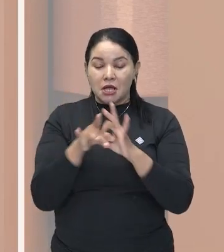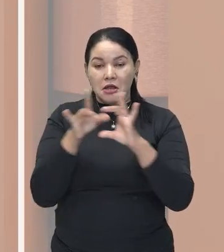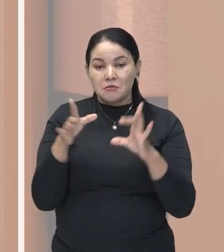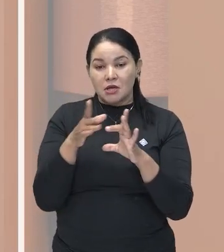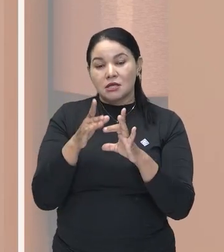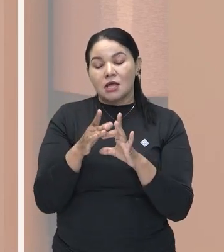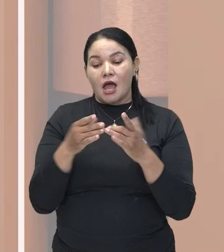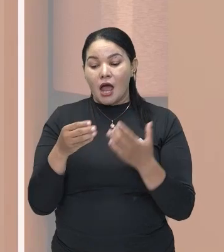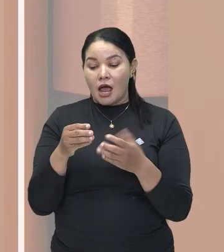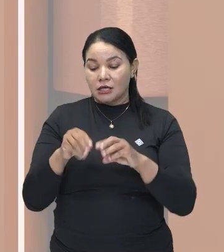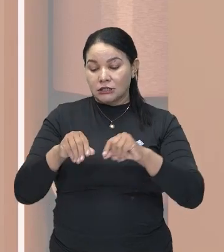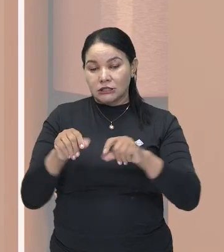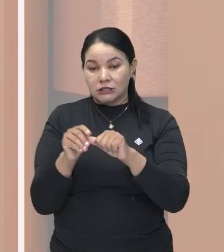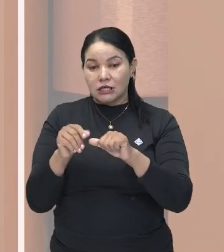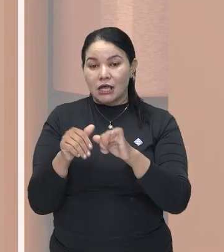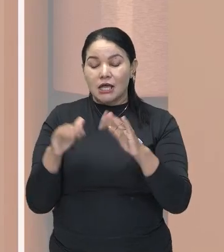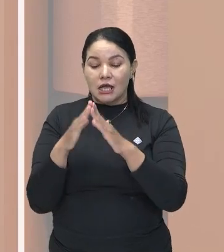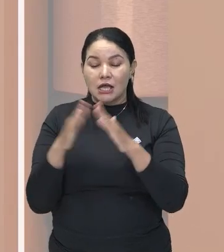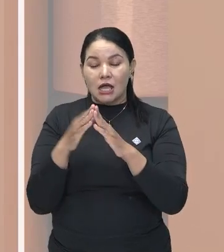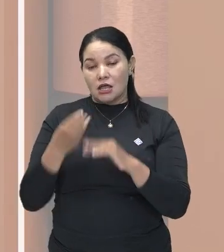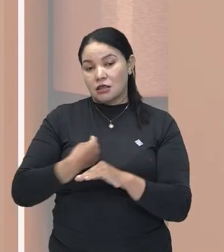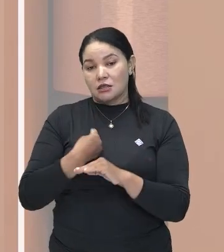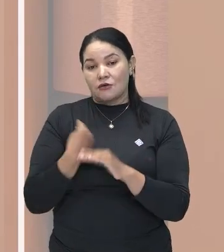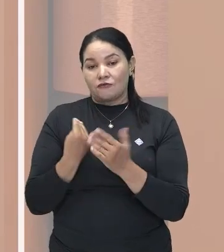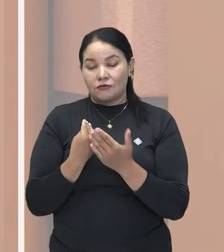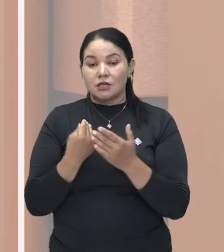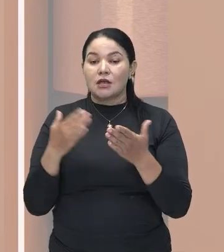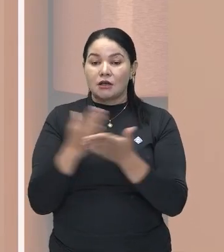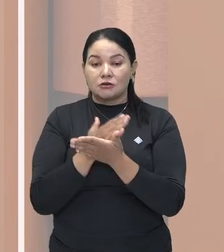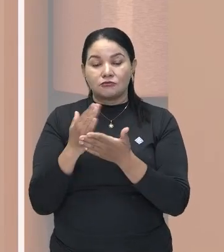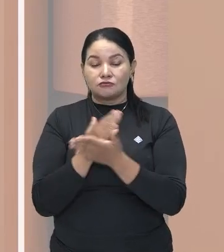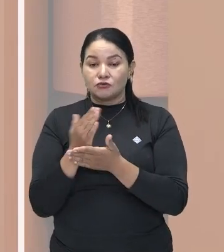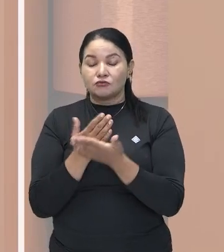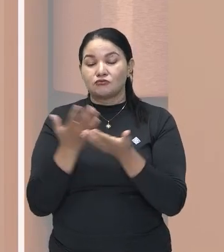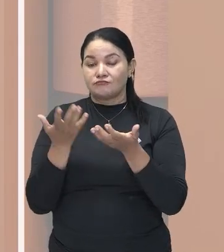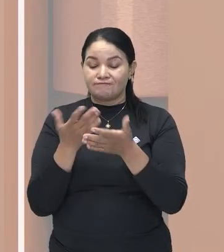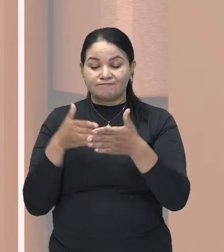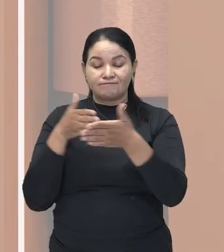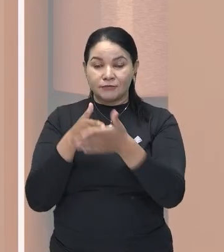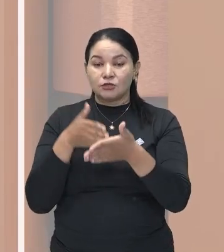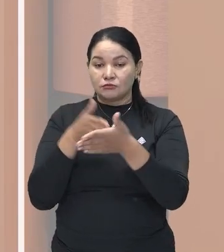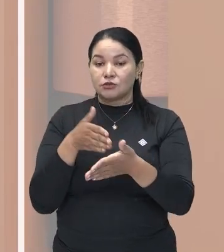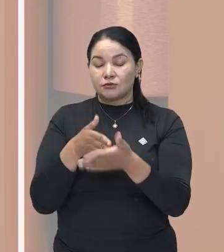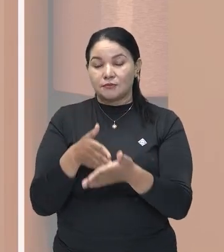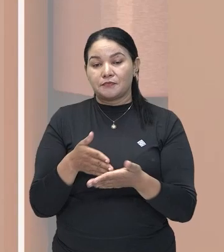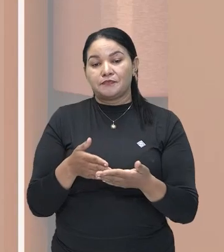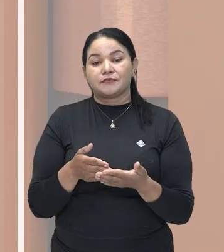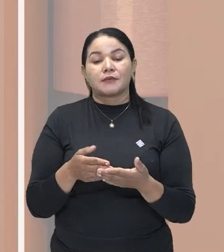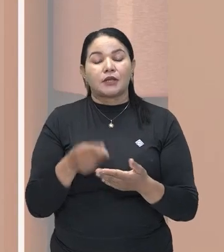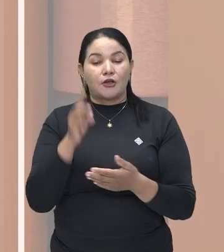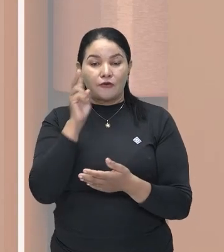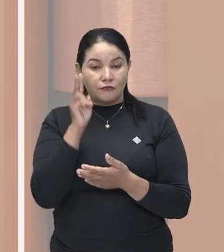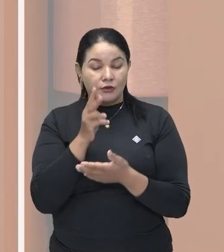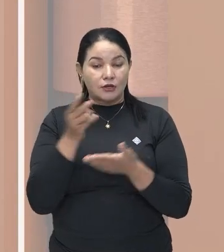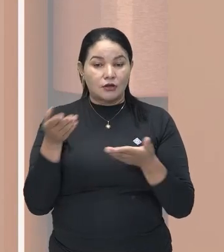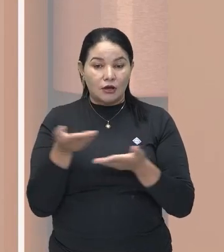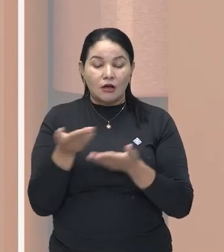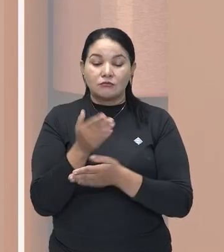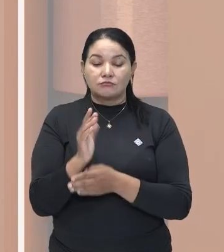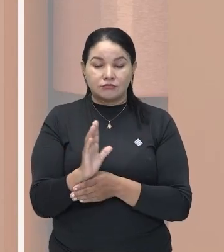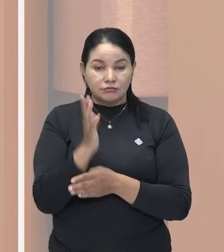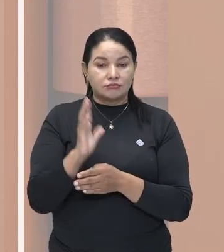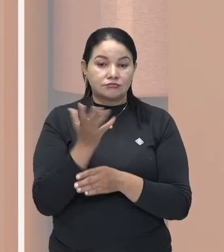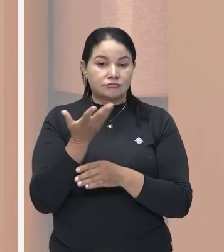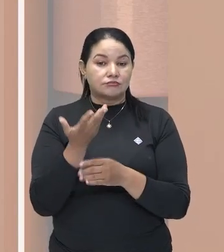para essas pessoas, tá? Então, a gente observa, infelizmente, esse racismo que acaba ocorrendo e